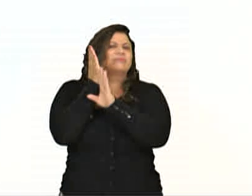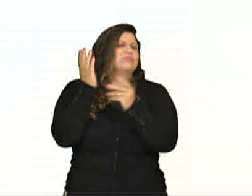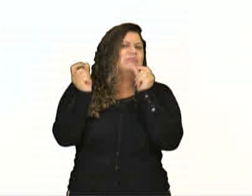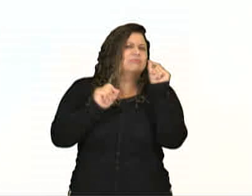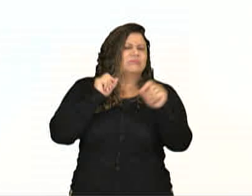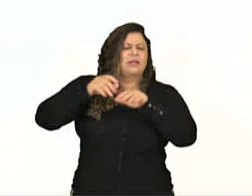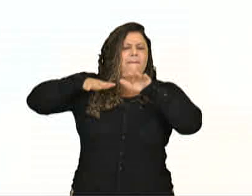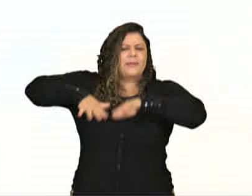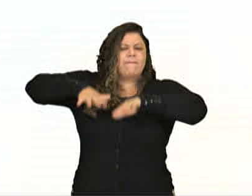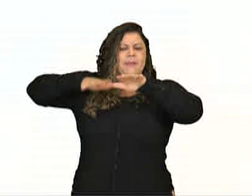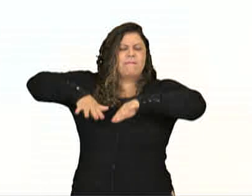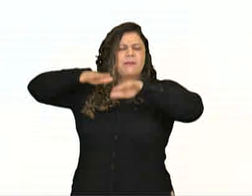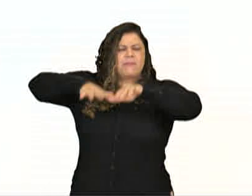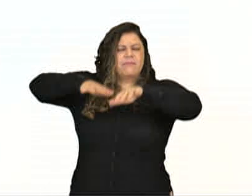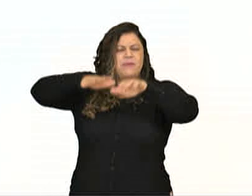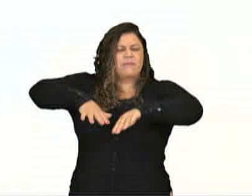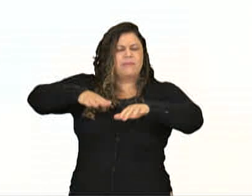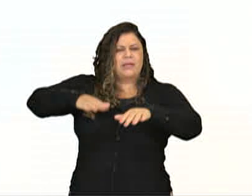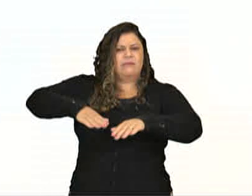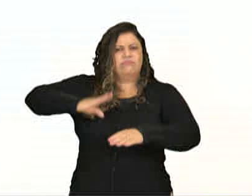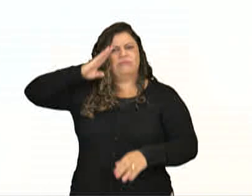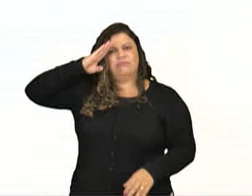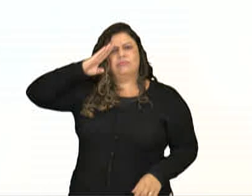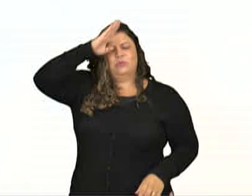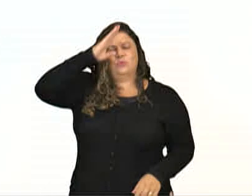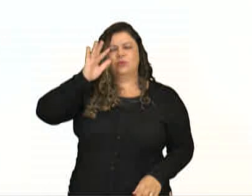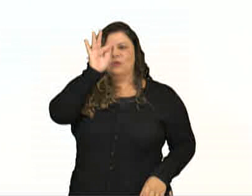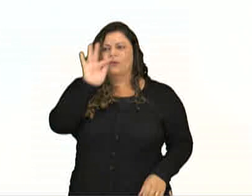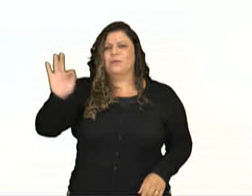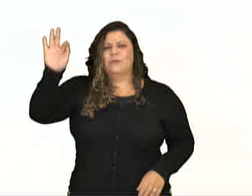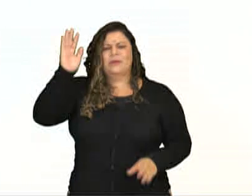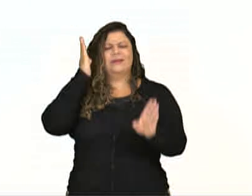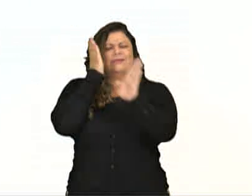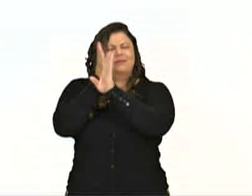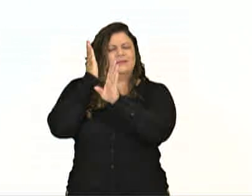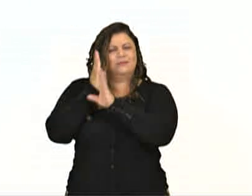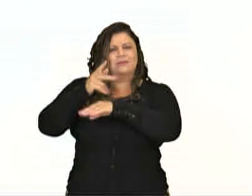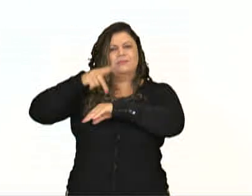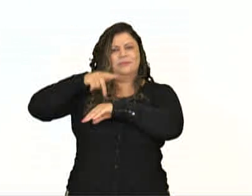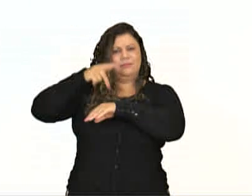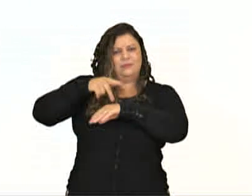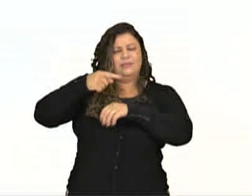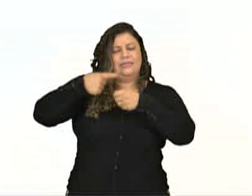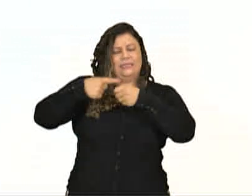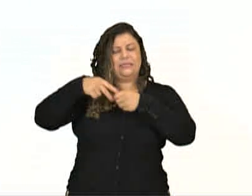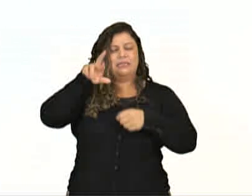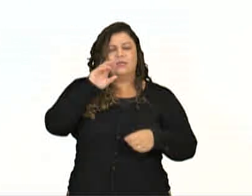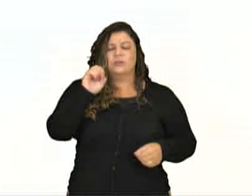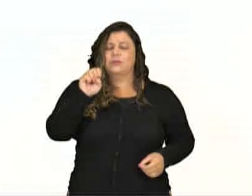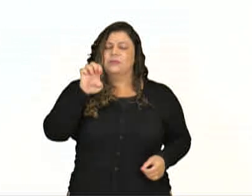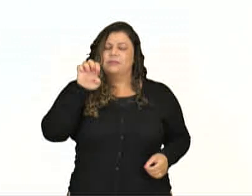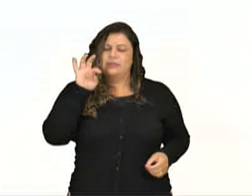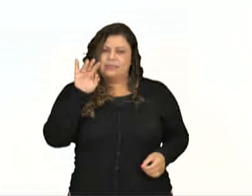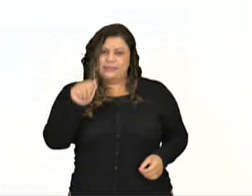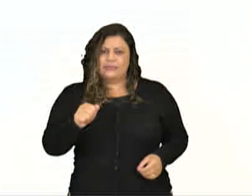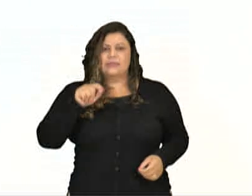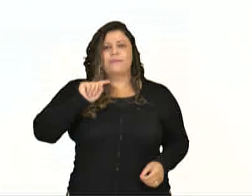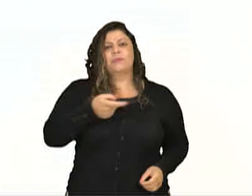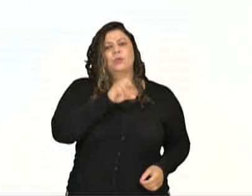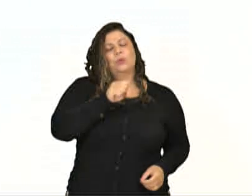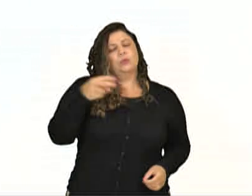Tropas do exército francês, em 1799, descobriram a pedra na região cidade de Roseta. Em 1822, o linguista